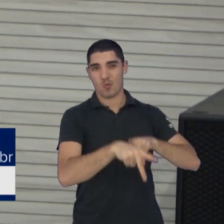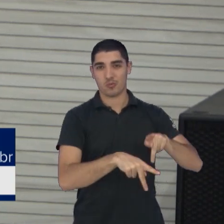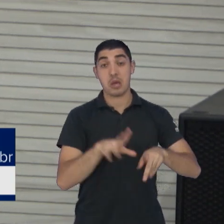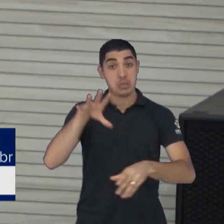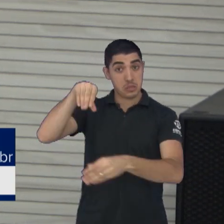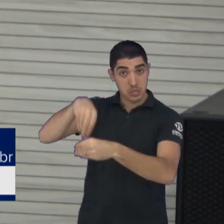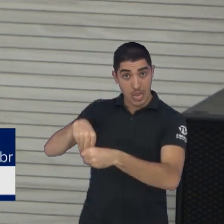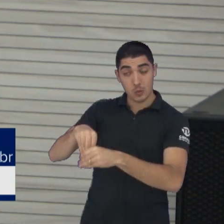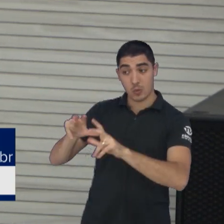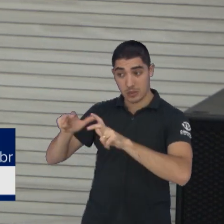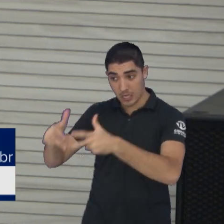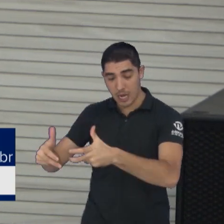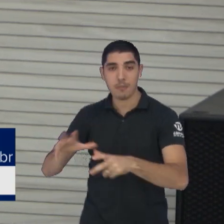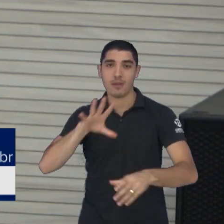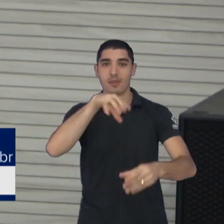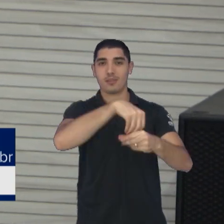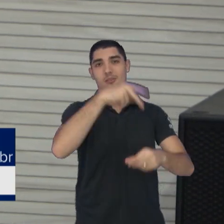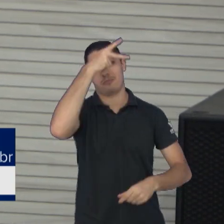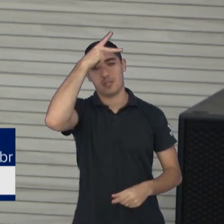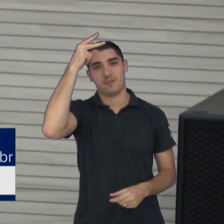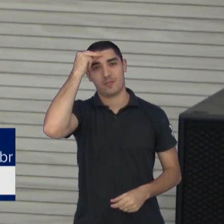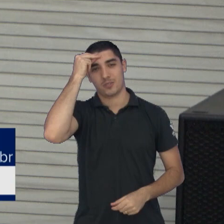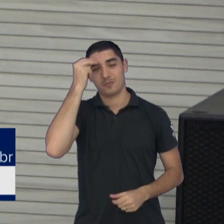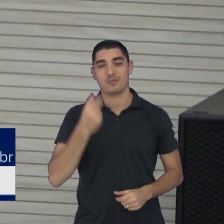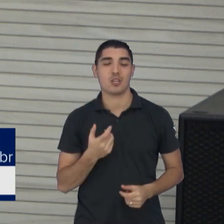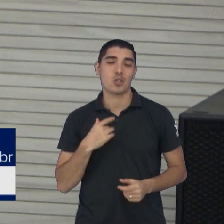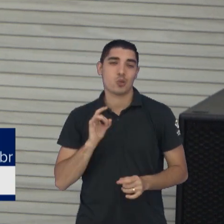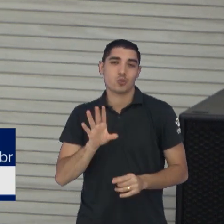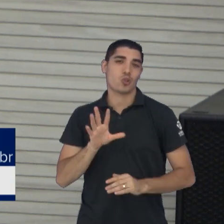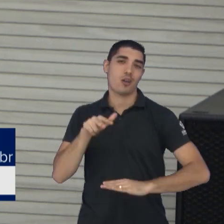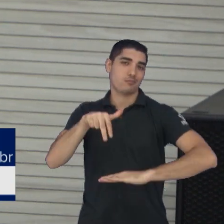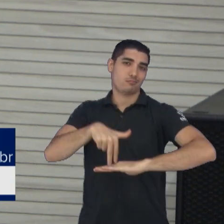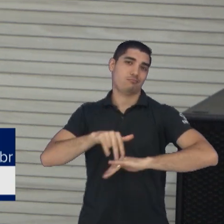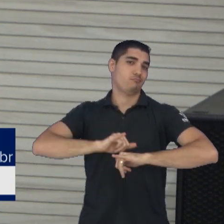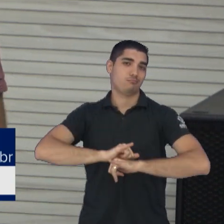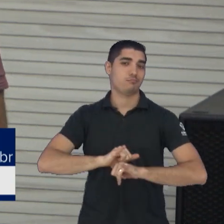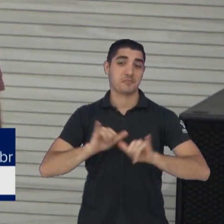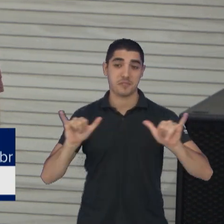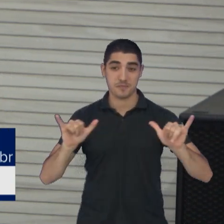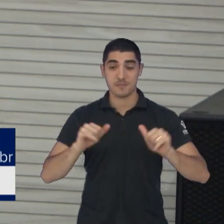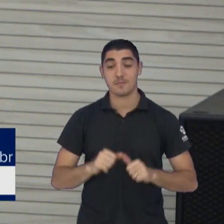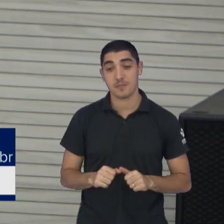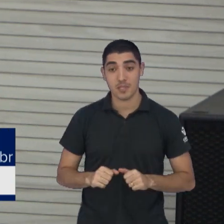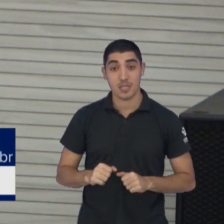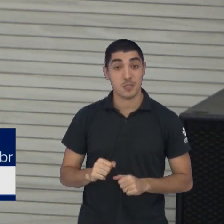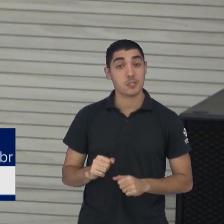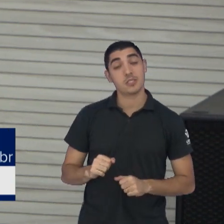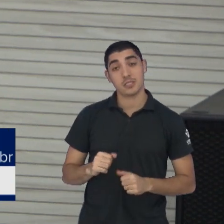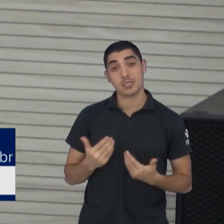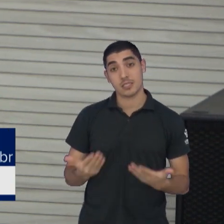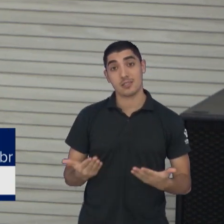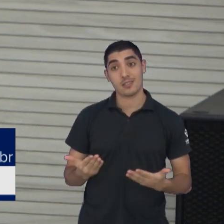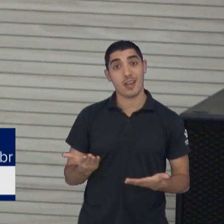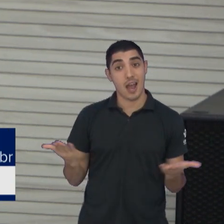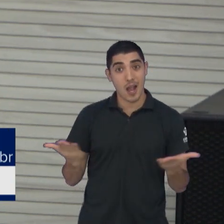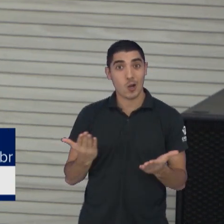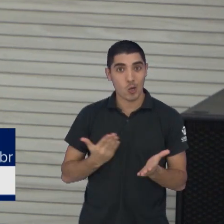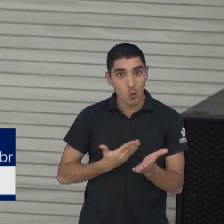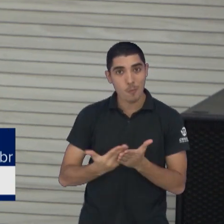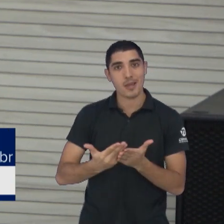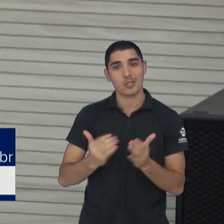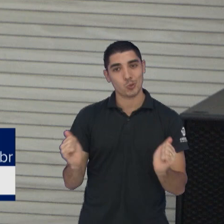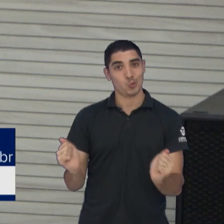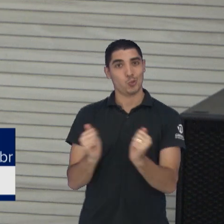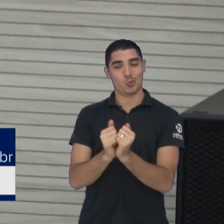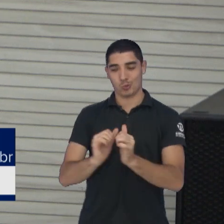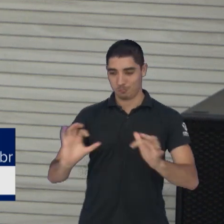Poder Legislativo. Então, essa notícia que eu queria passar aqui, que estaremos fazendo esse caminhar junto com